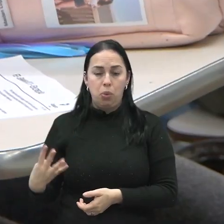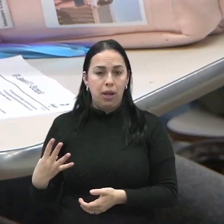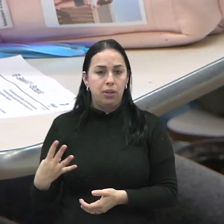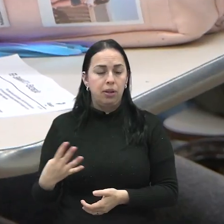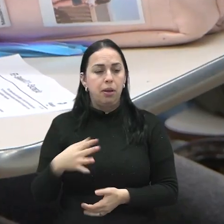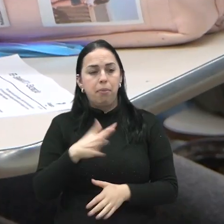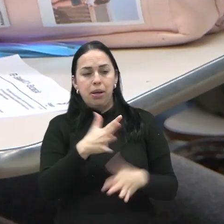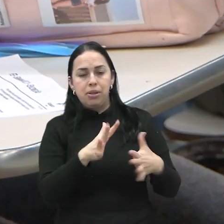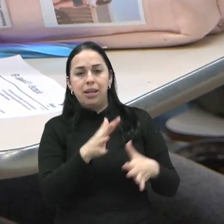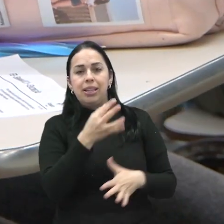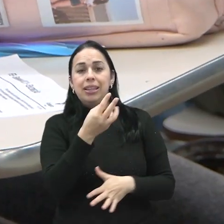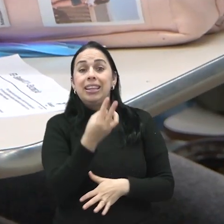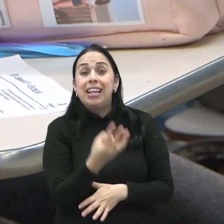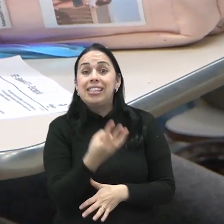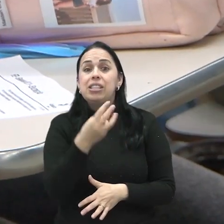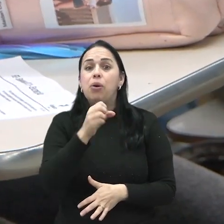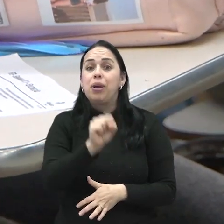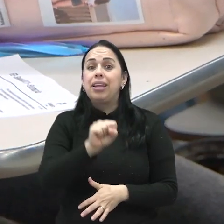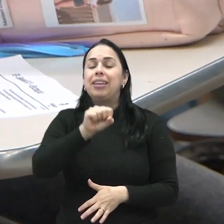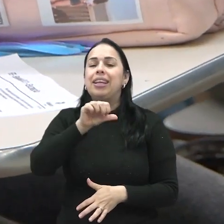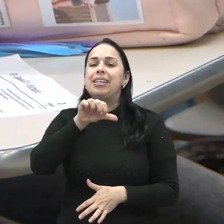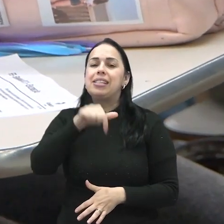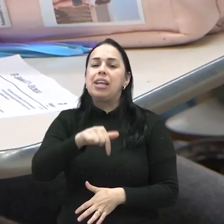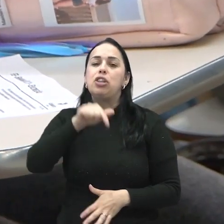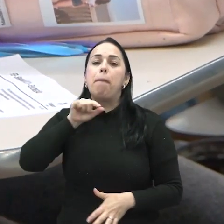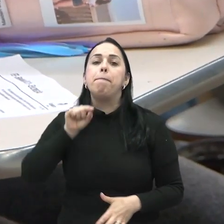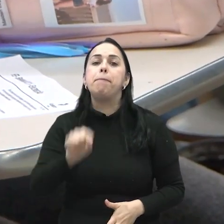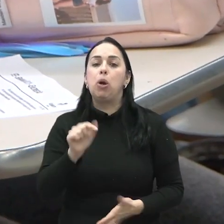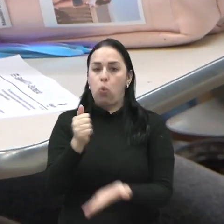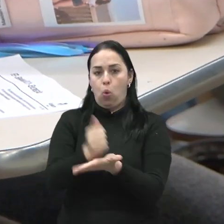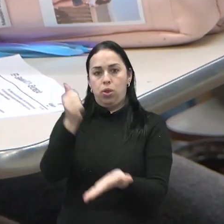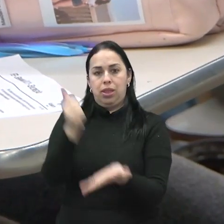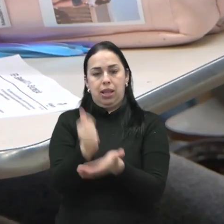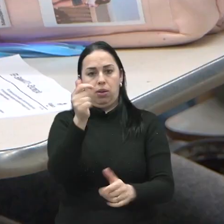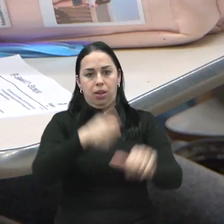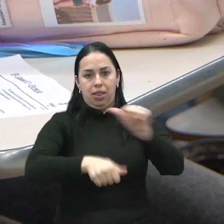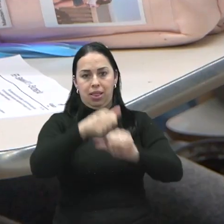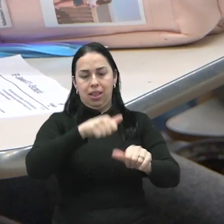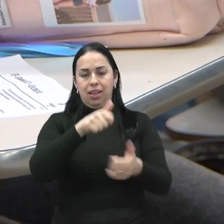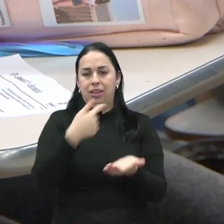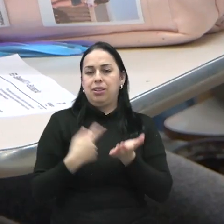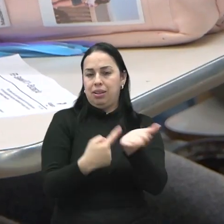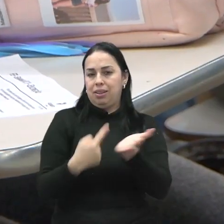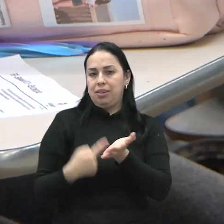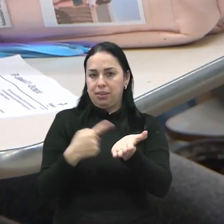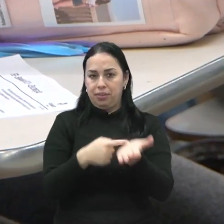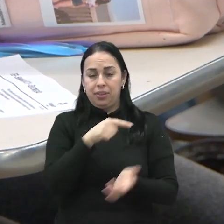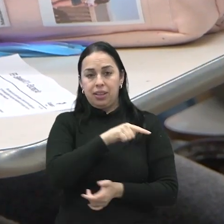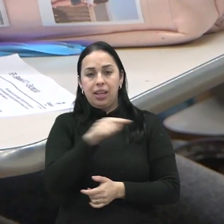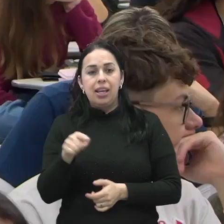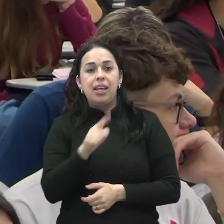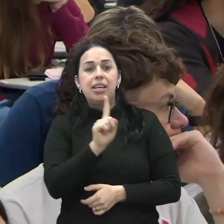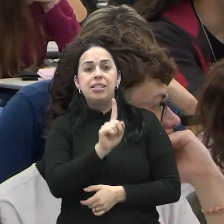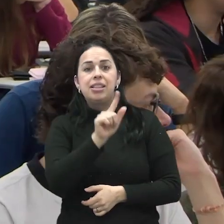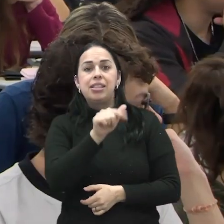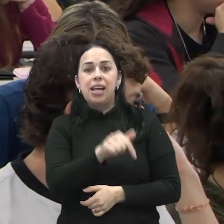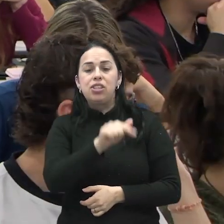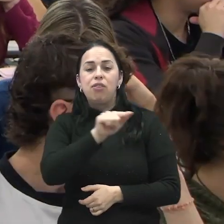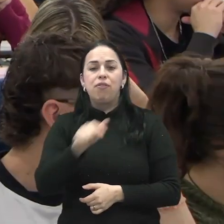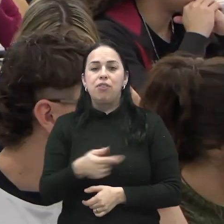de 387 mil contratos renegociados, o que permitiu a regularização